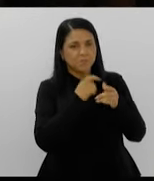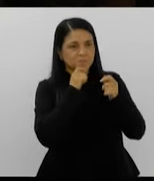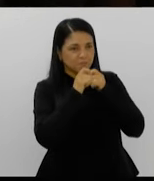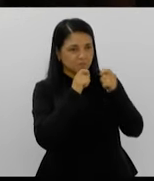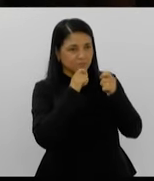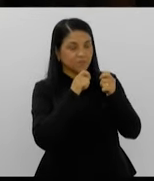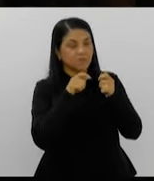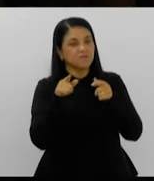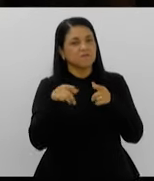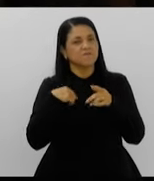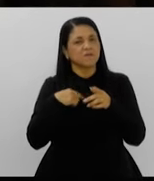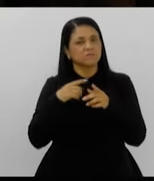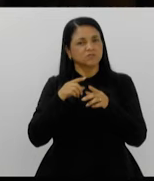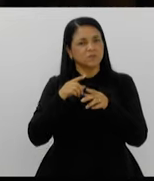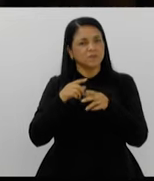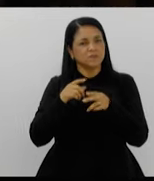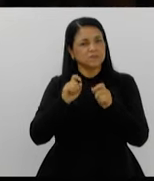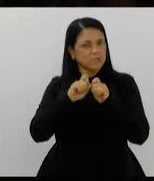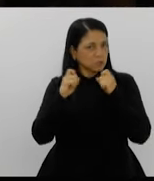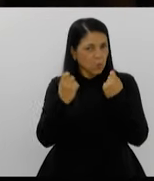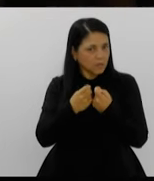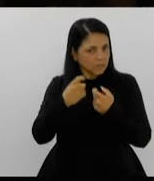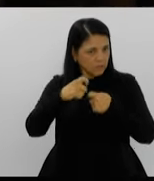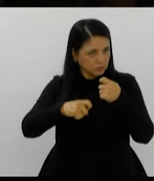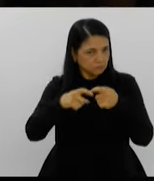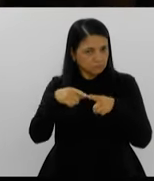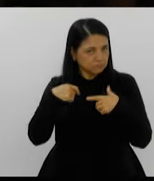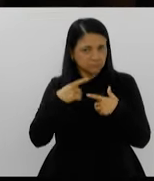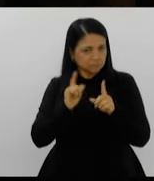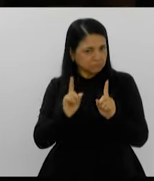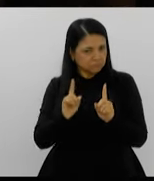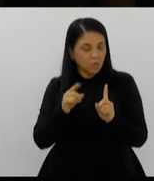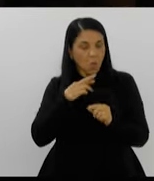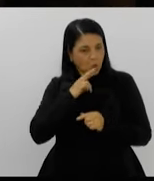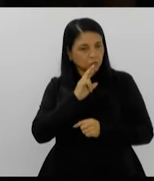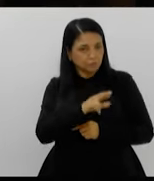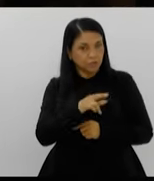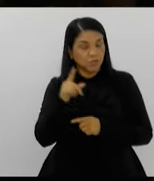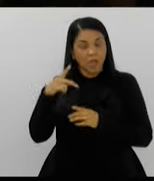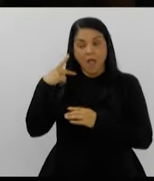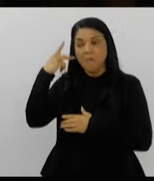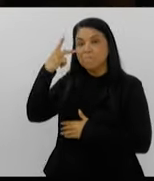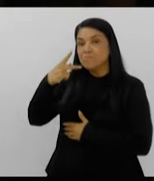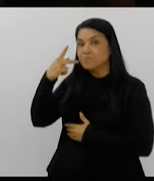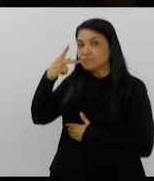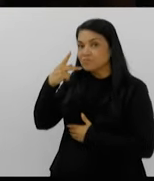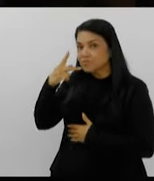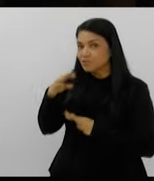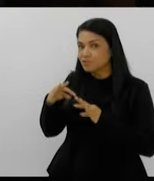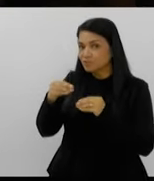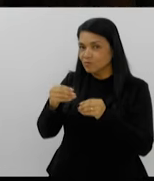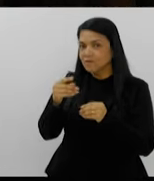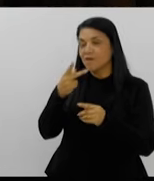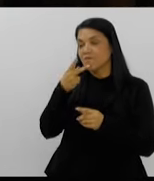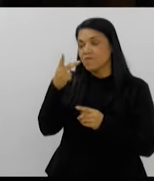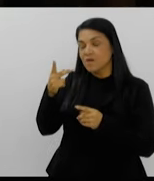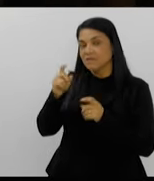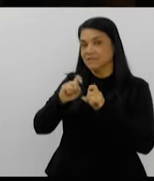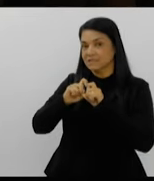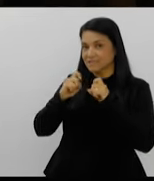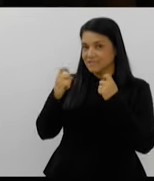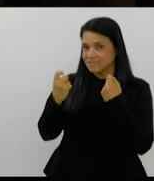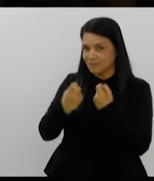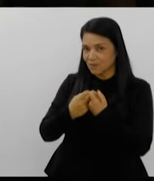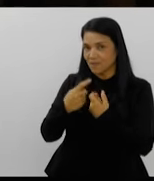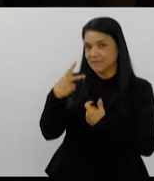à sexualidade dele. E eu respondi ao jornalista: a política inteira fala da sexualidade do